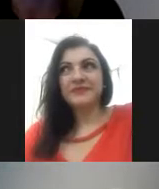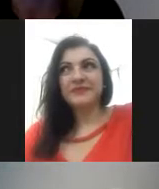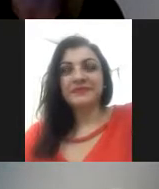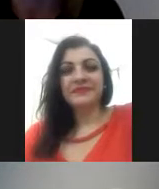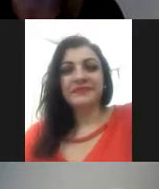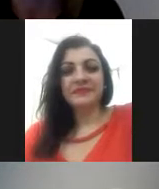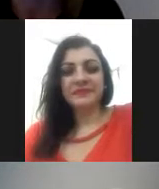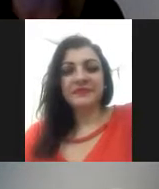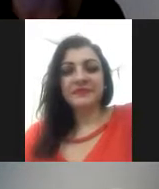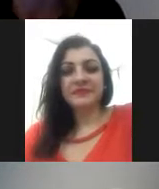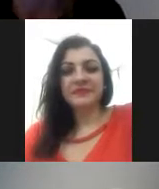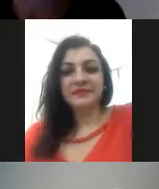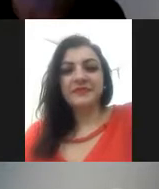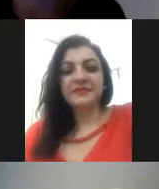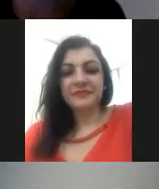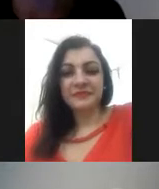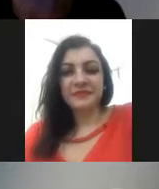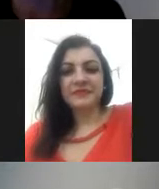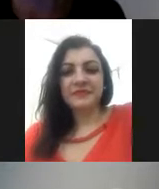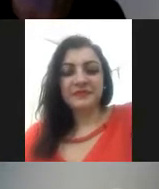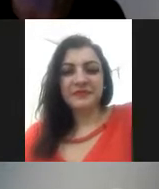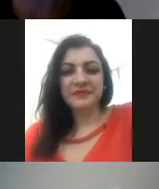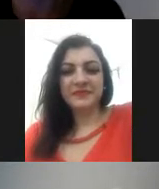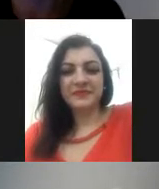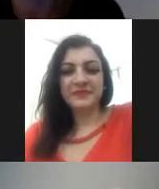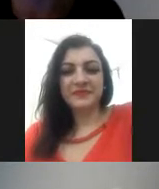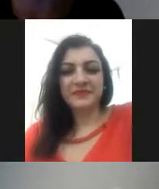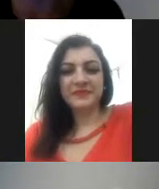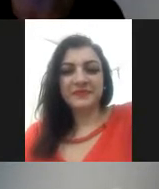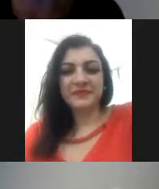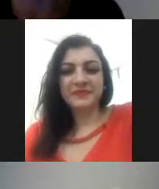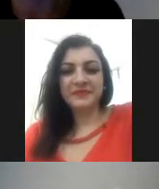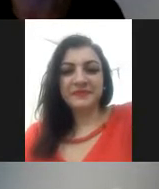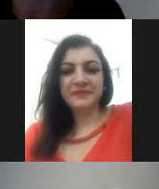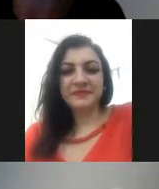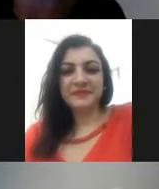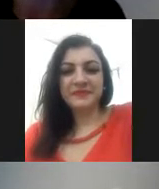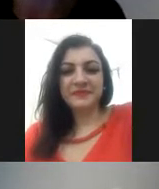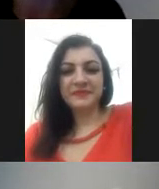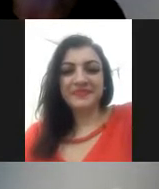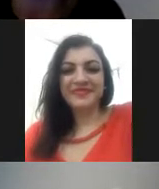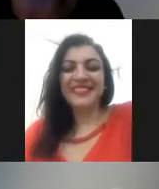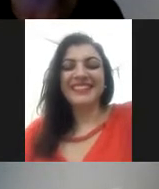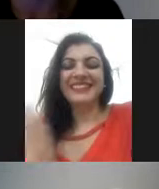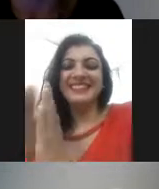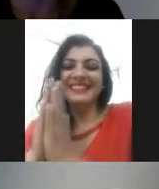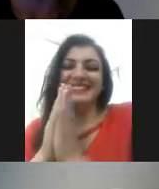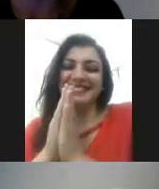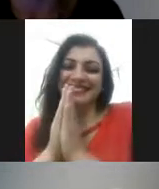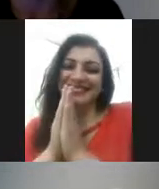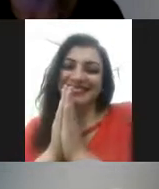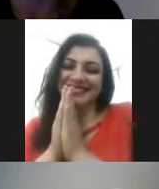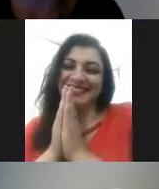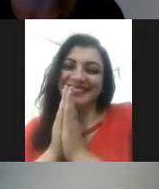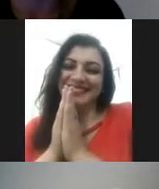ao direito de não nominá-los mais uma vez. À exceção da já muito cumprimentada doutora Herta, que eu cumprimento